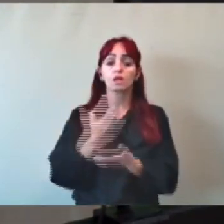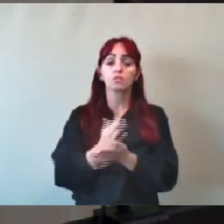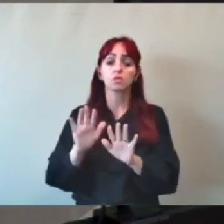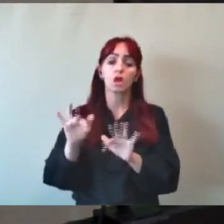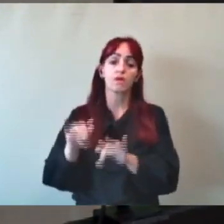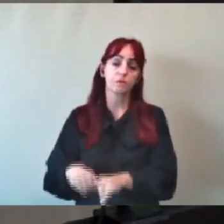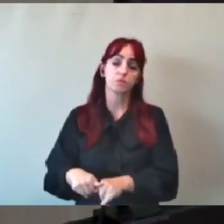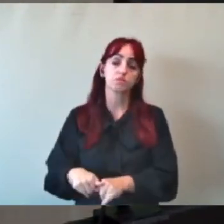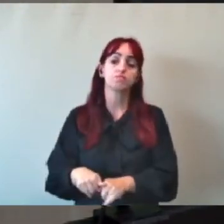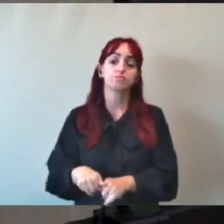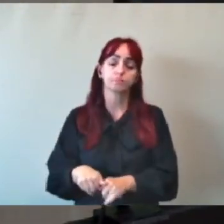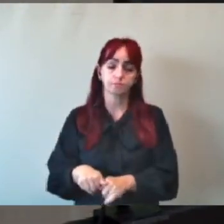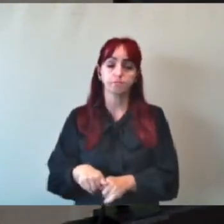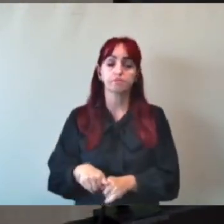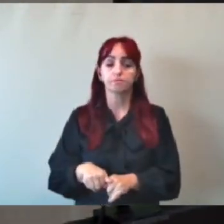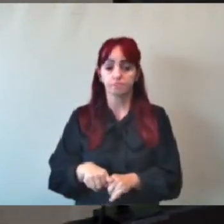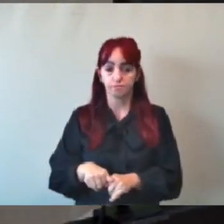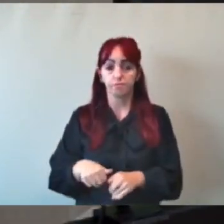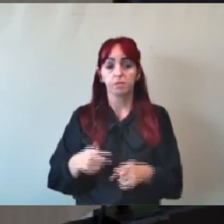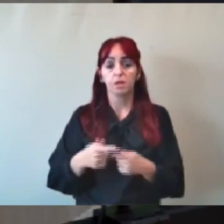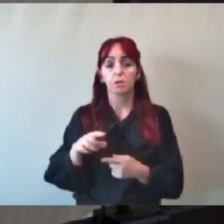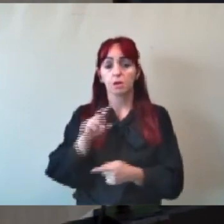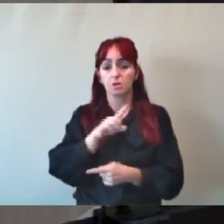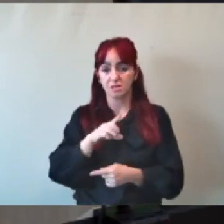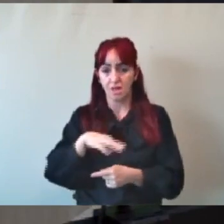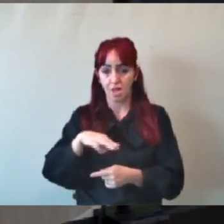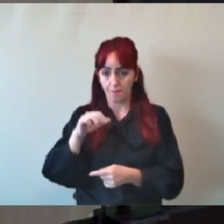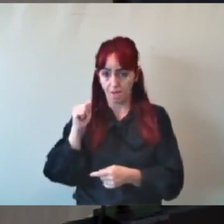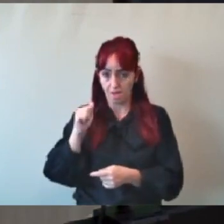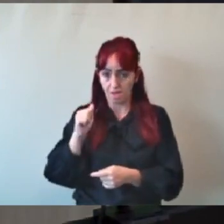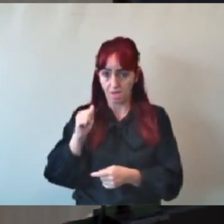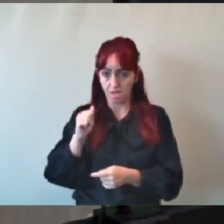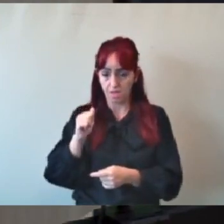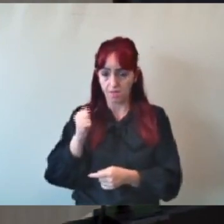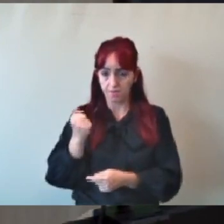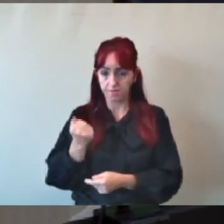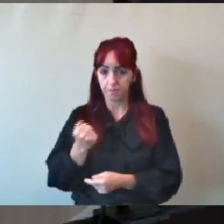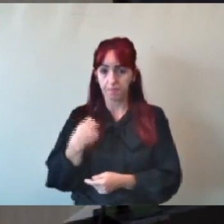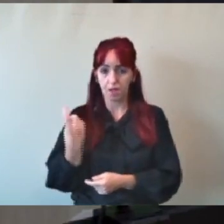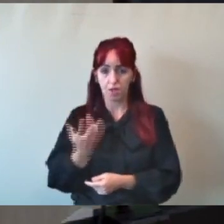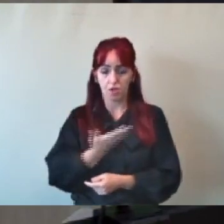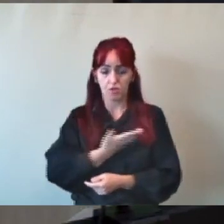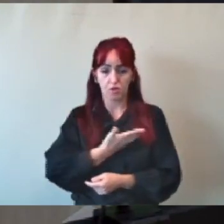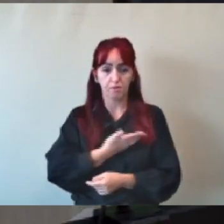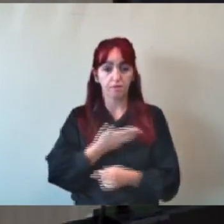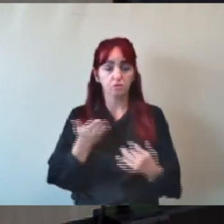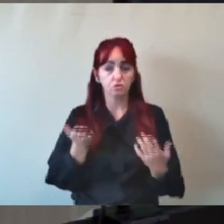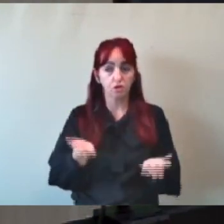Que o Zema lá, né, o amigo do nosso amigo aqui,